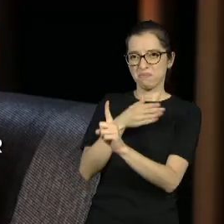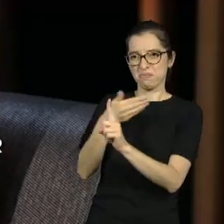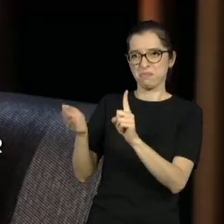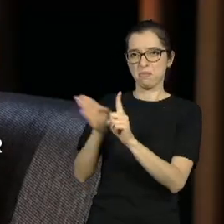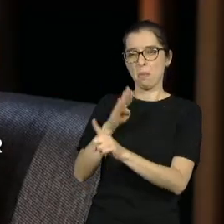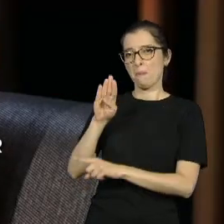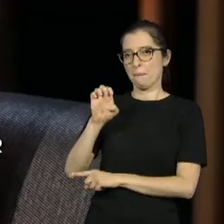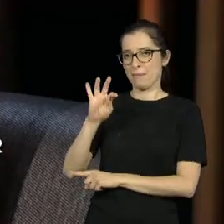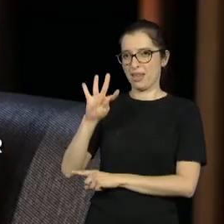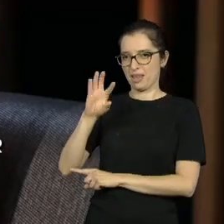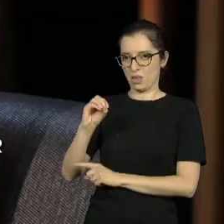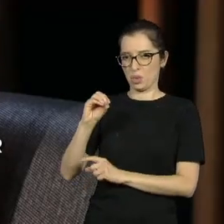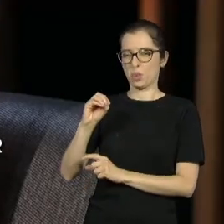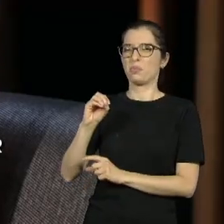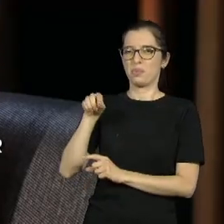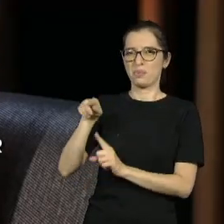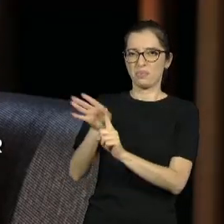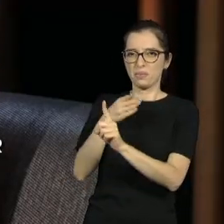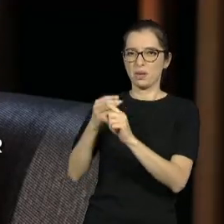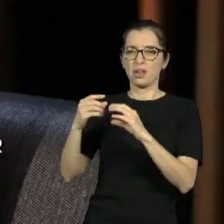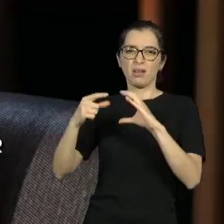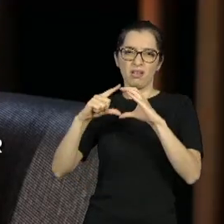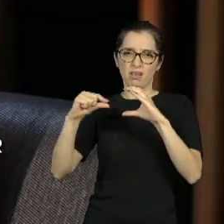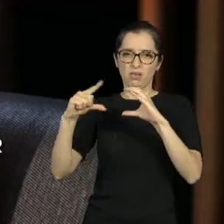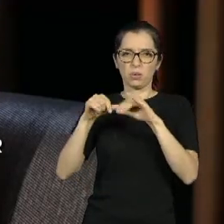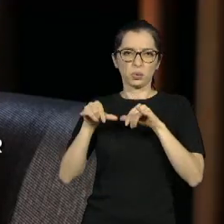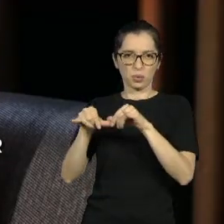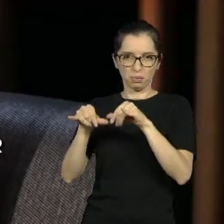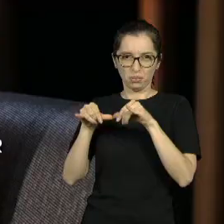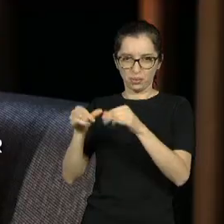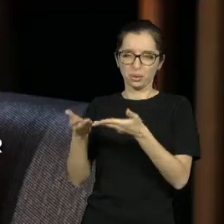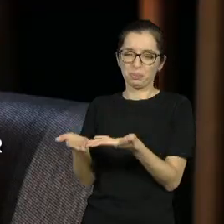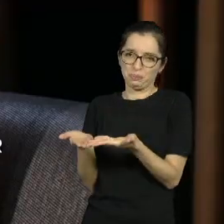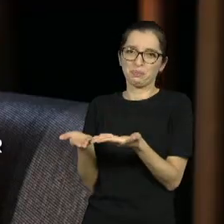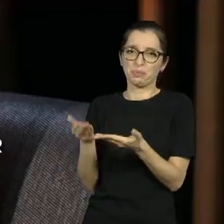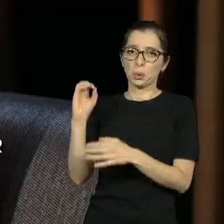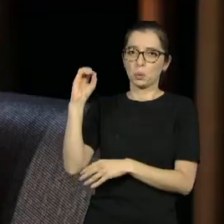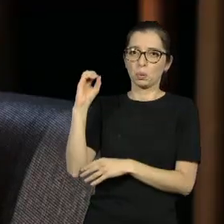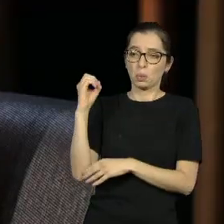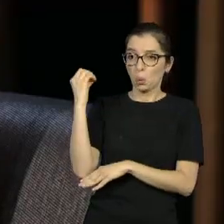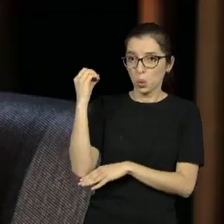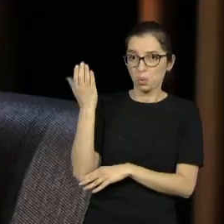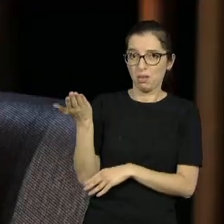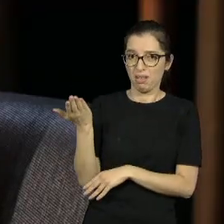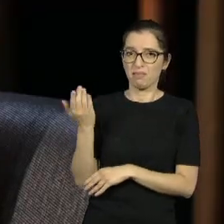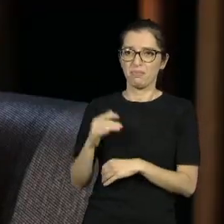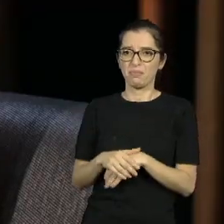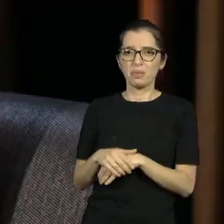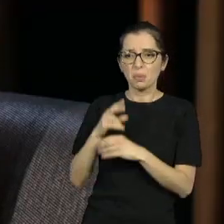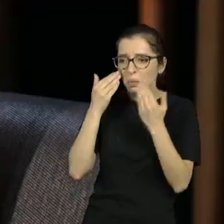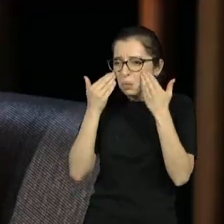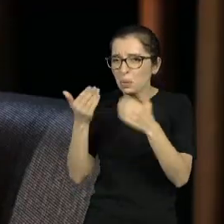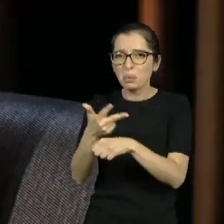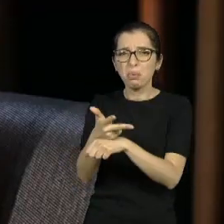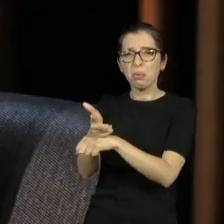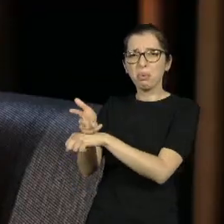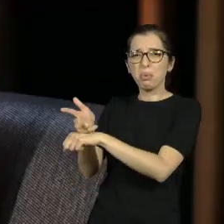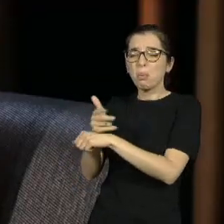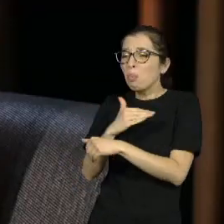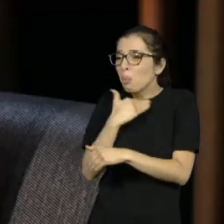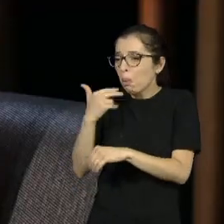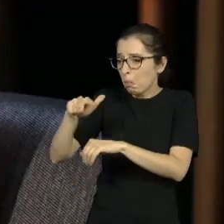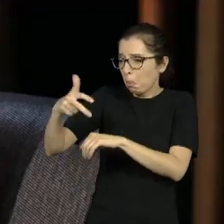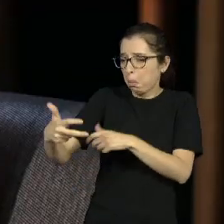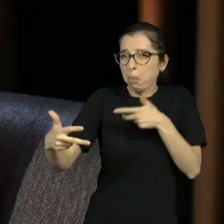Carrefour de Porto Alegre a essa foi uma morte filmada nada não mostra terrível não